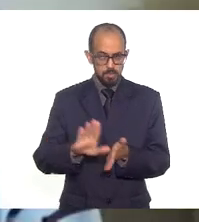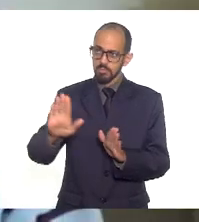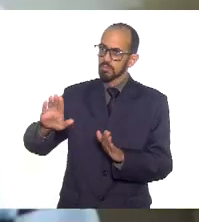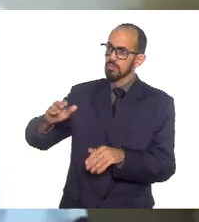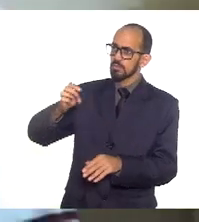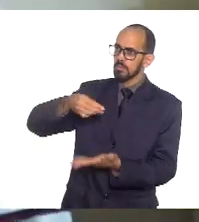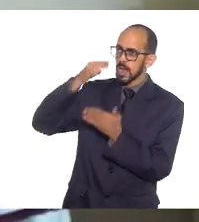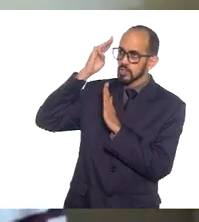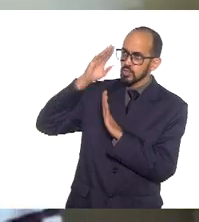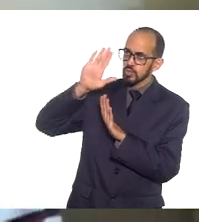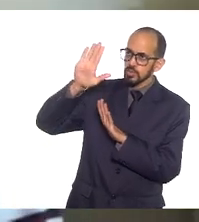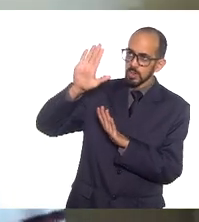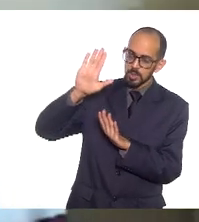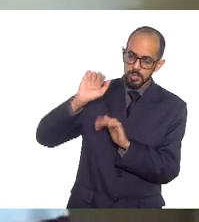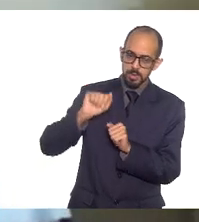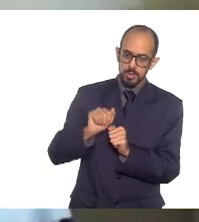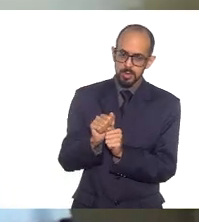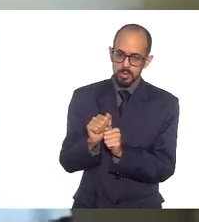Márcio,